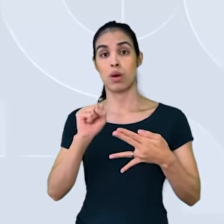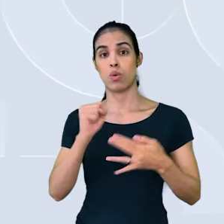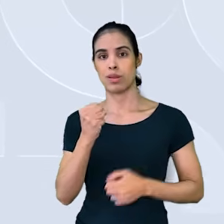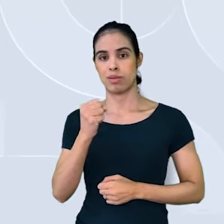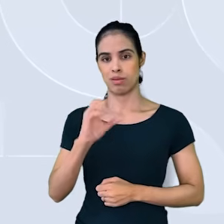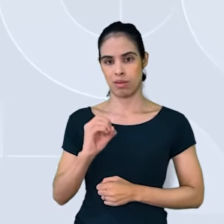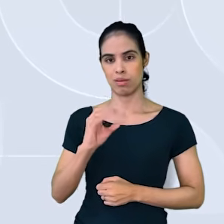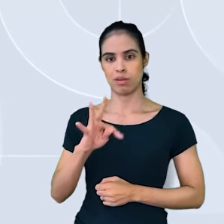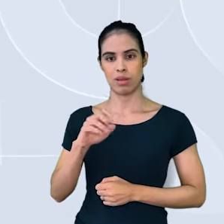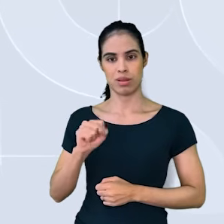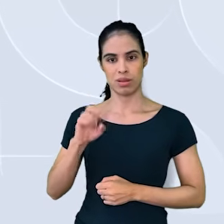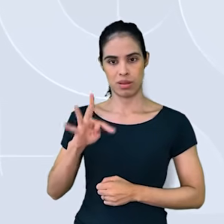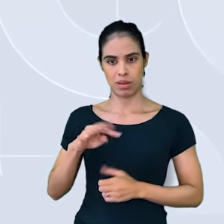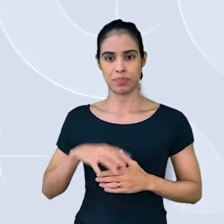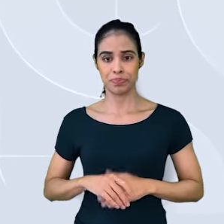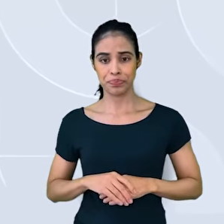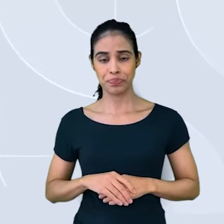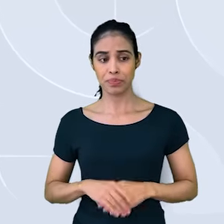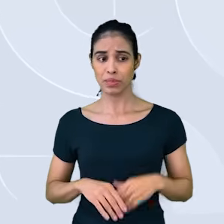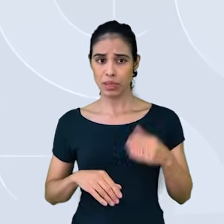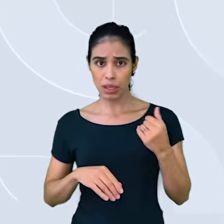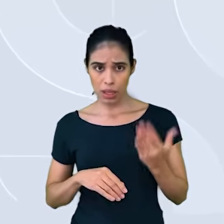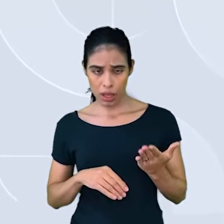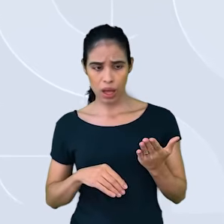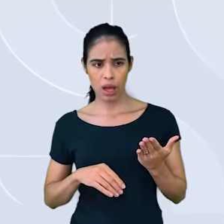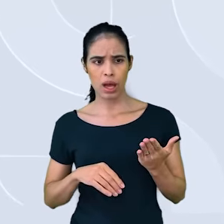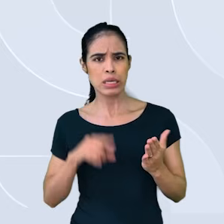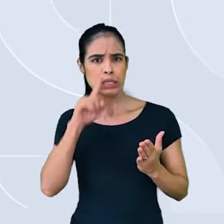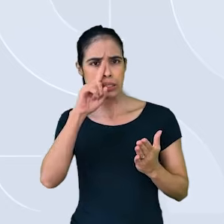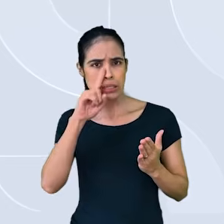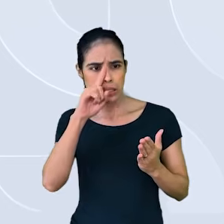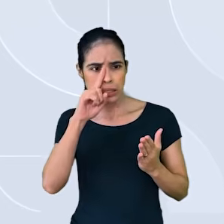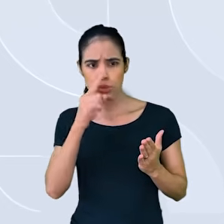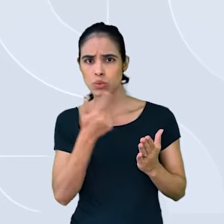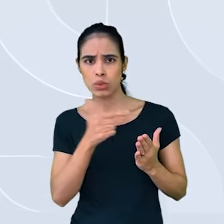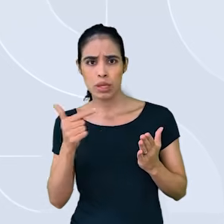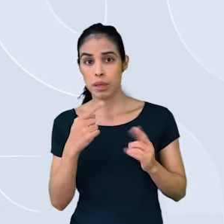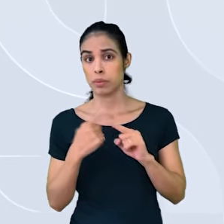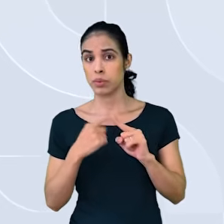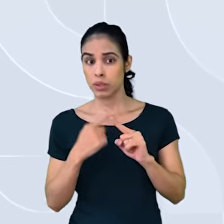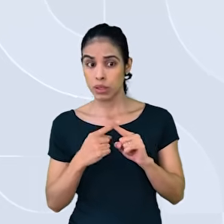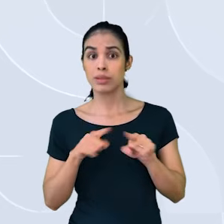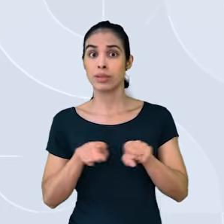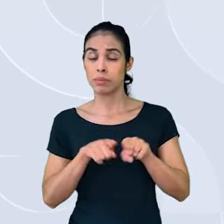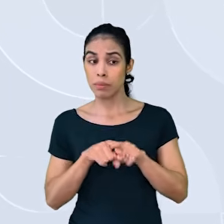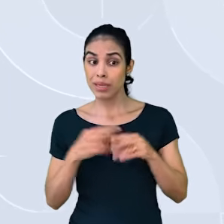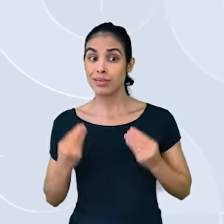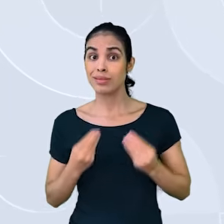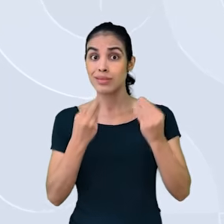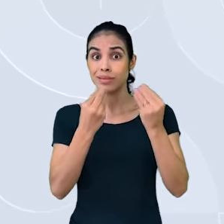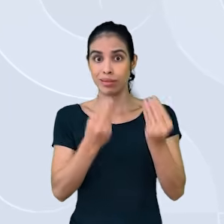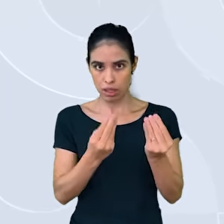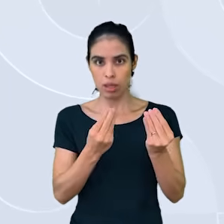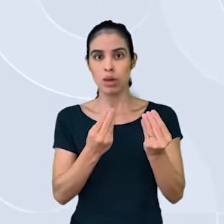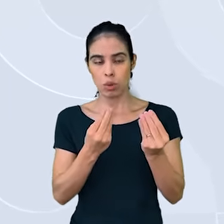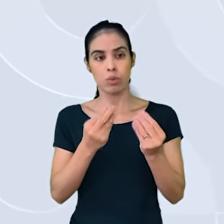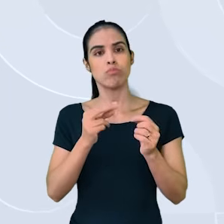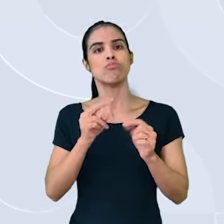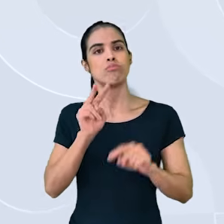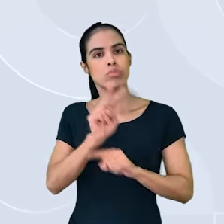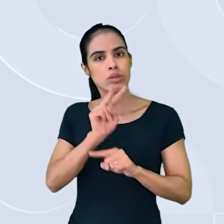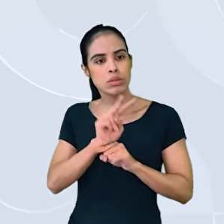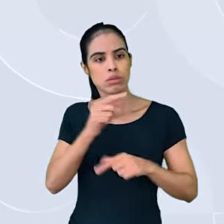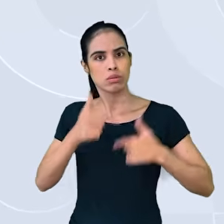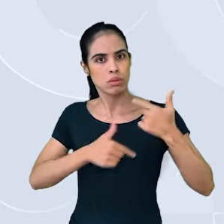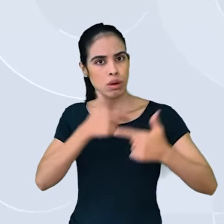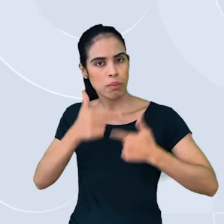que diz: a eliminação da insalubridade mediante fornecimento de aparelhos protetores aprovados pelo órgão competente do